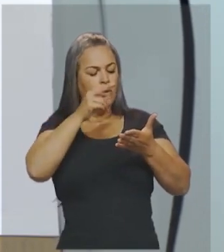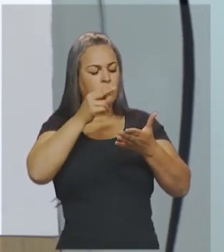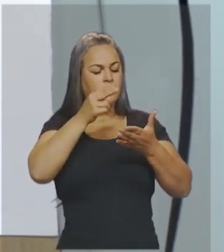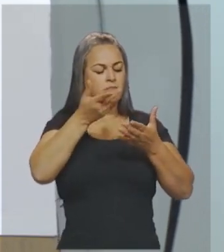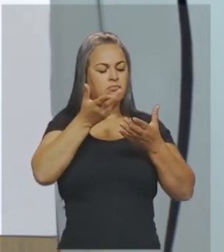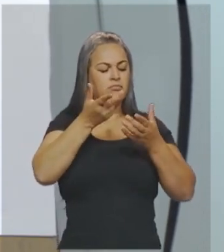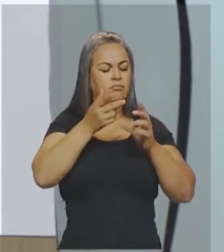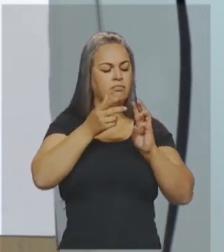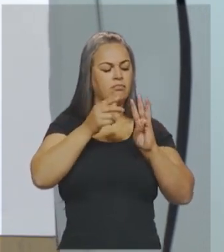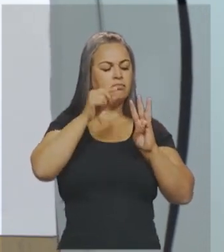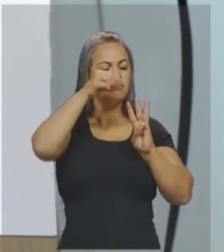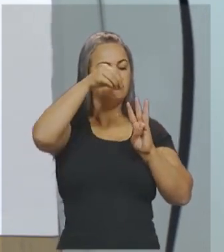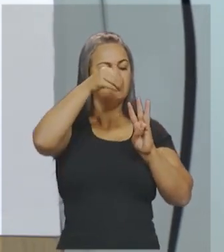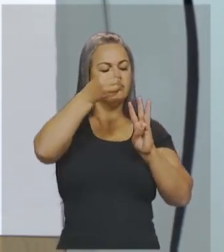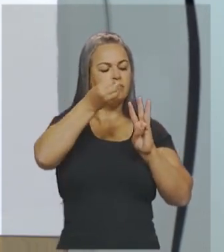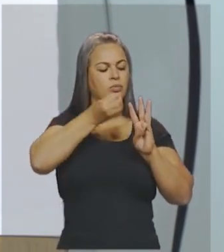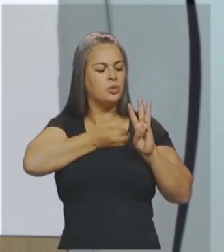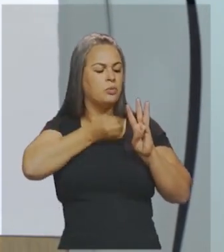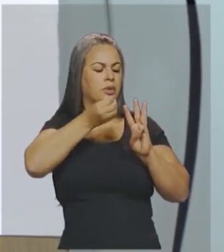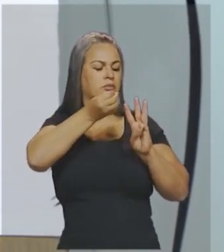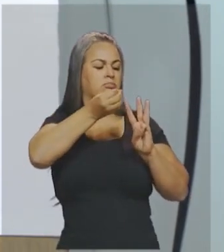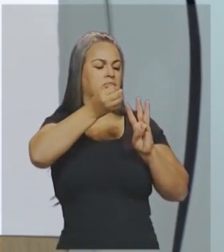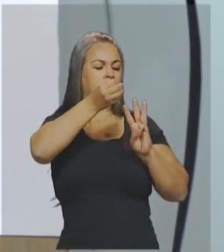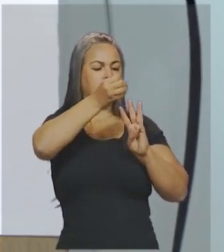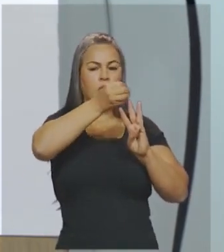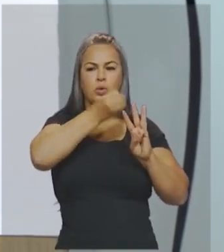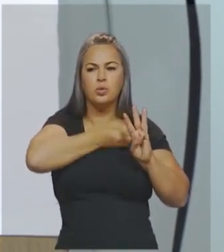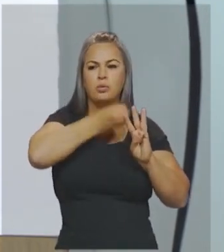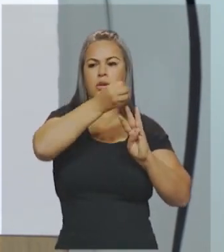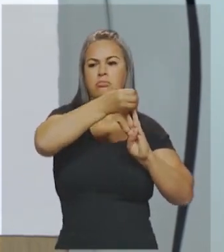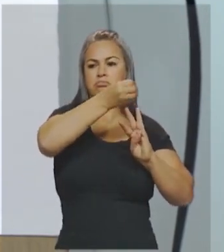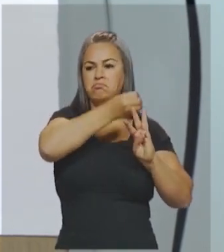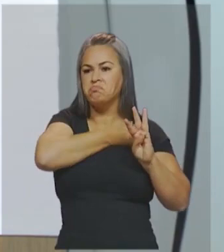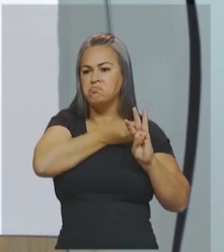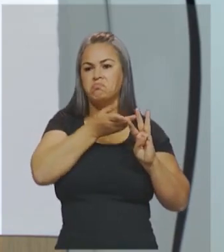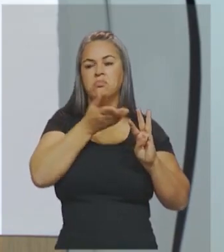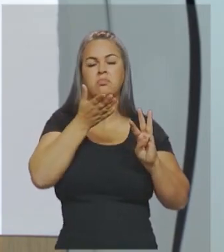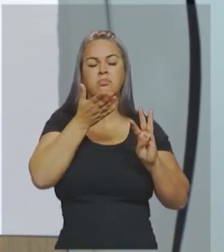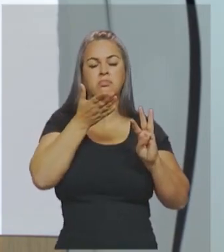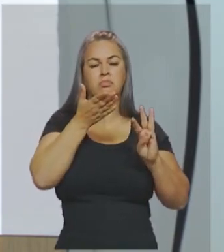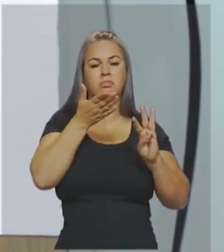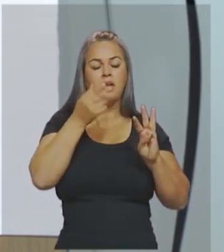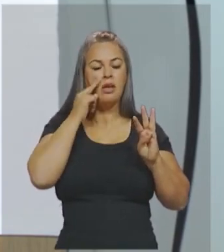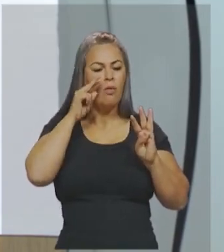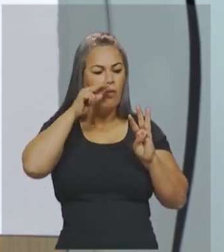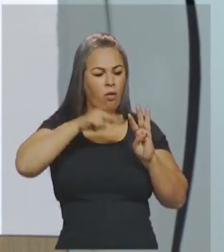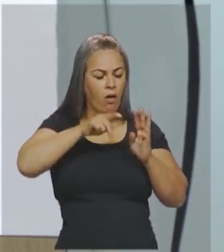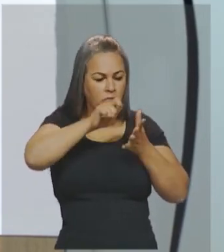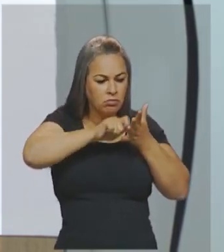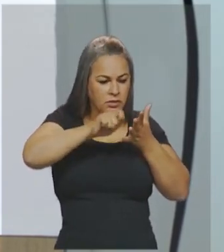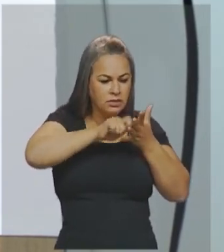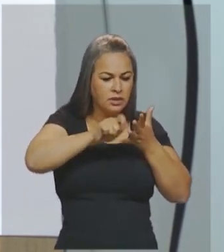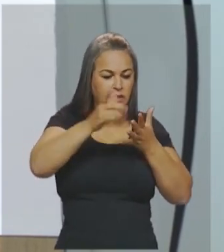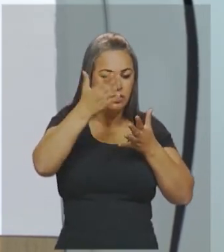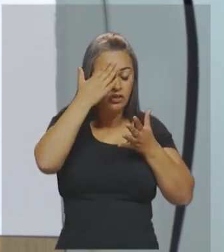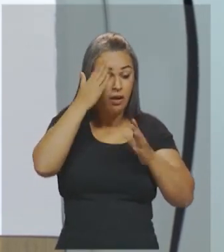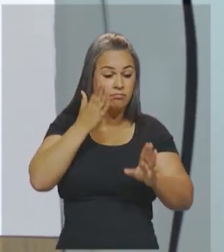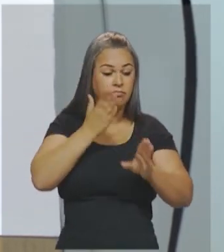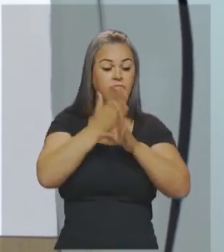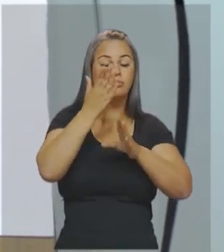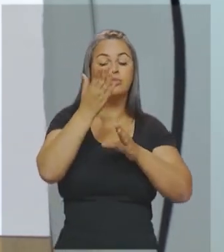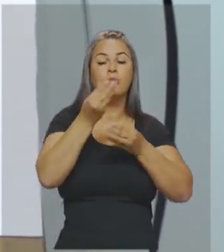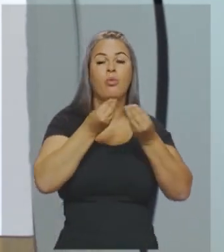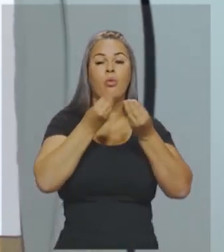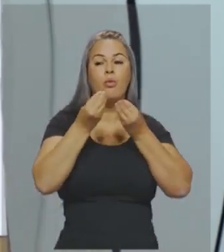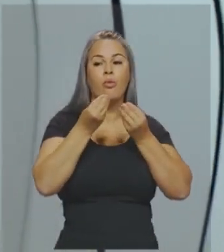isso que eu falo que os nossos números, ele traz já na própria fala como que é o valor relativo de cada número